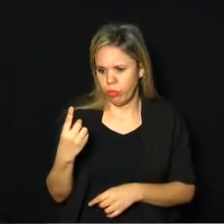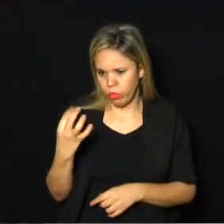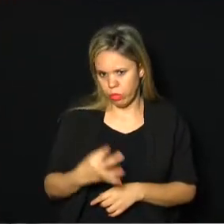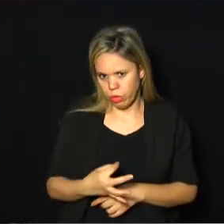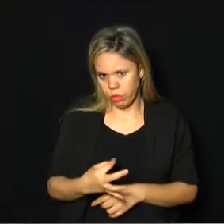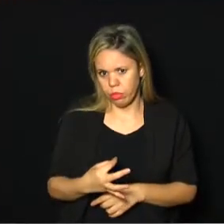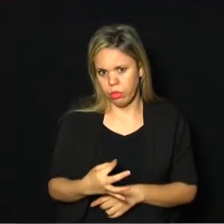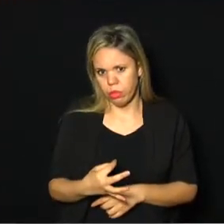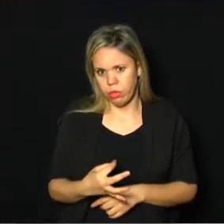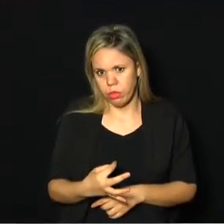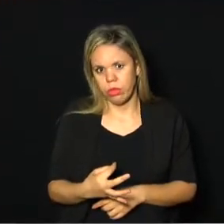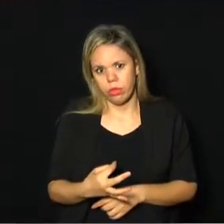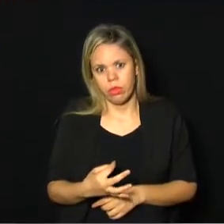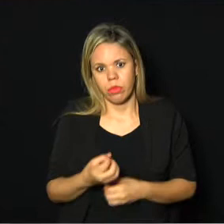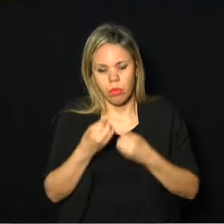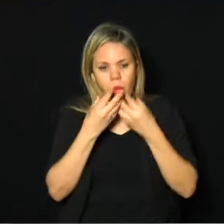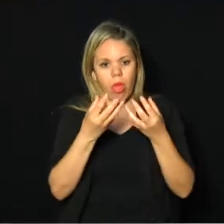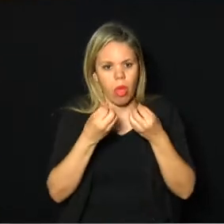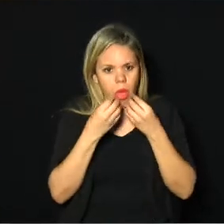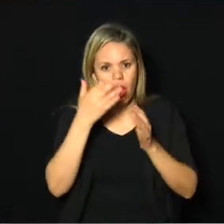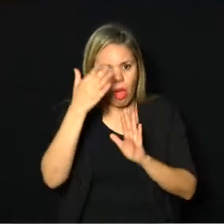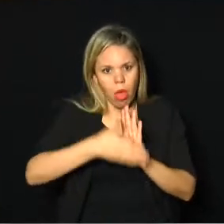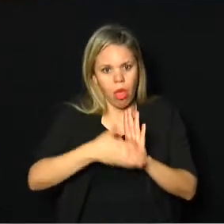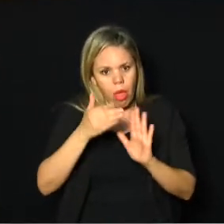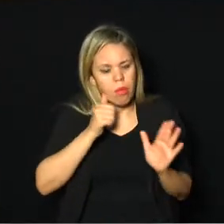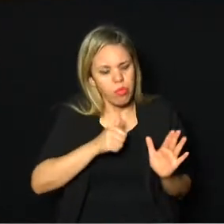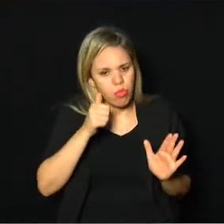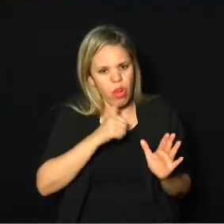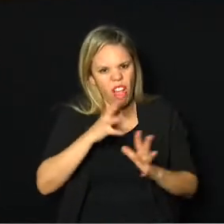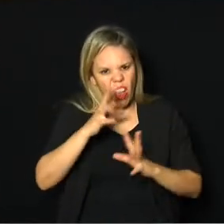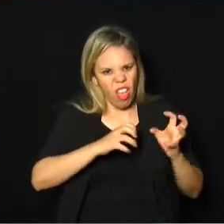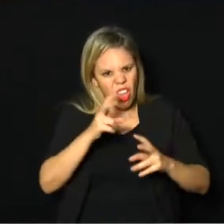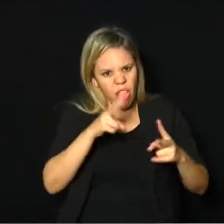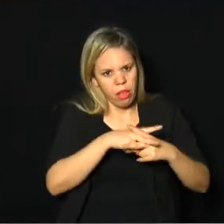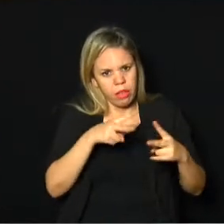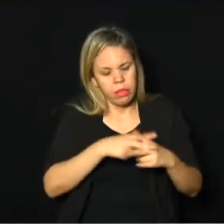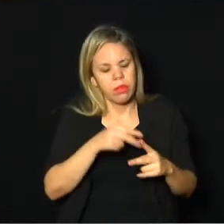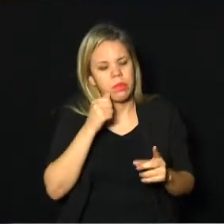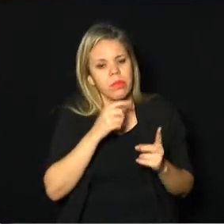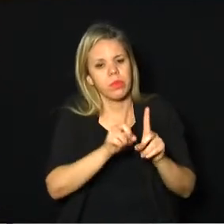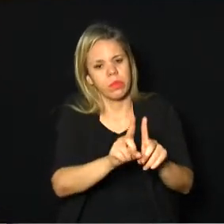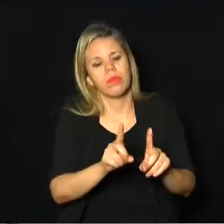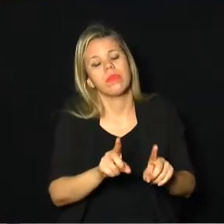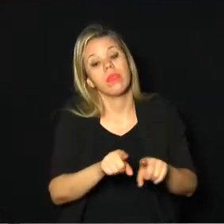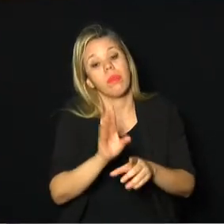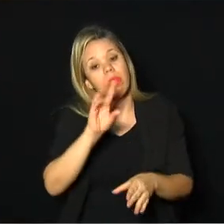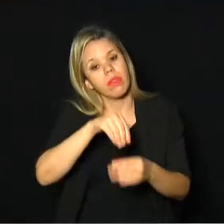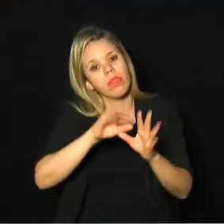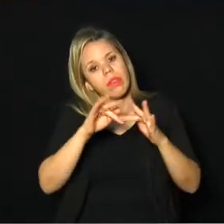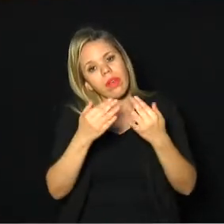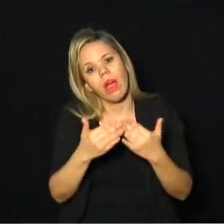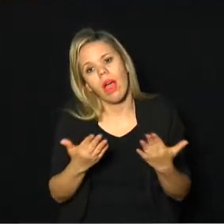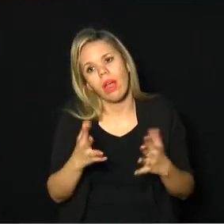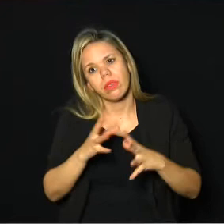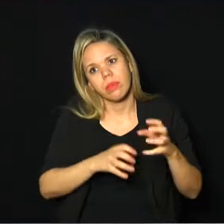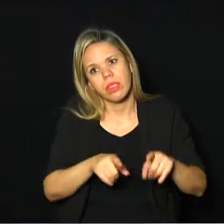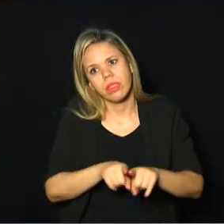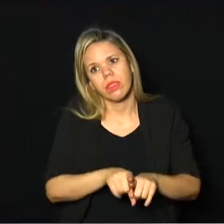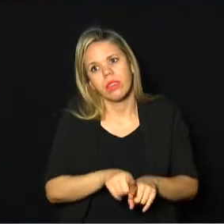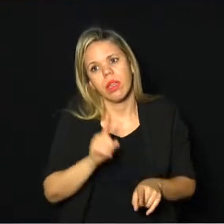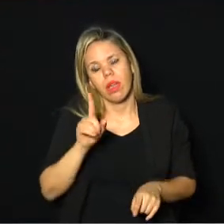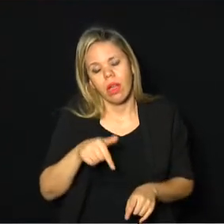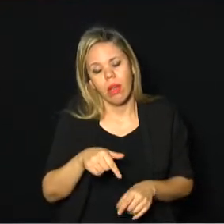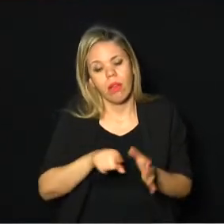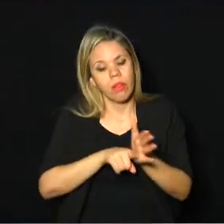431% de relatos de brigas de casal com indícios de violência doméstica, né? Então, isso são